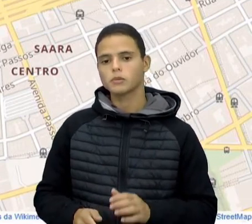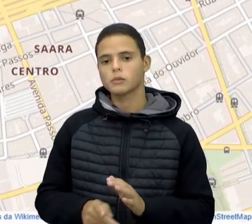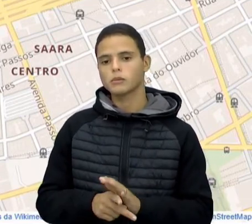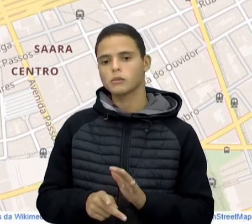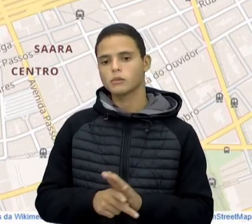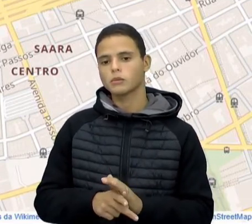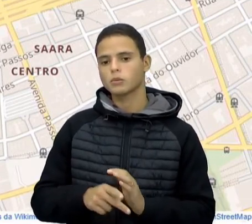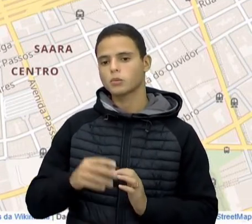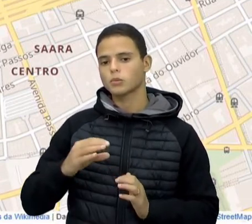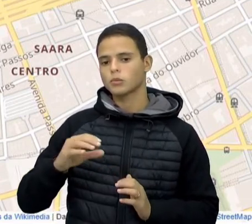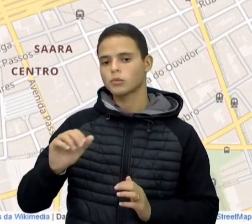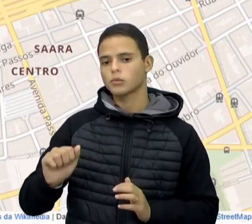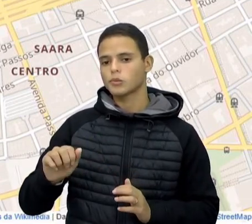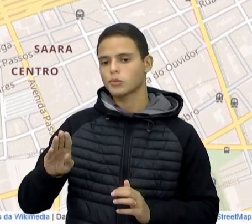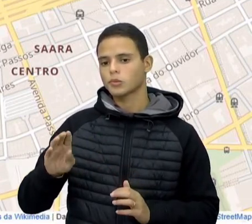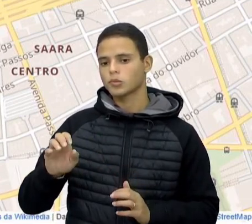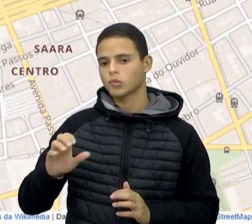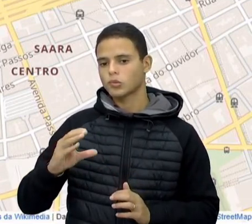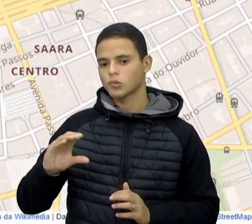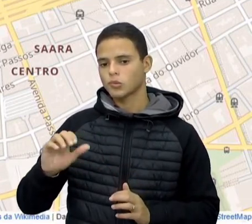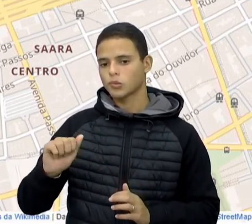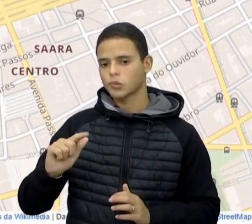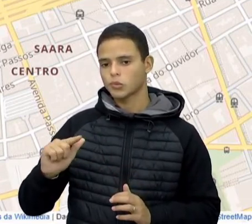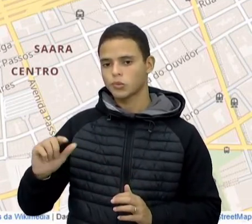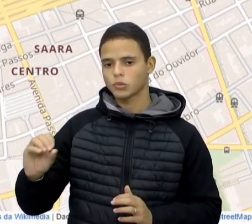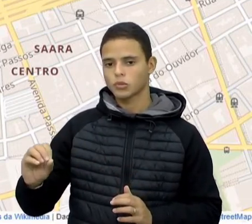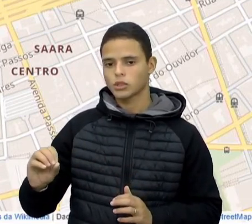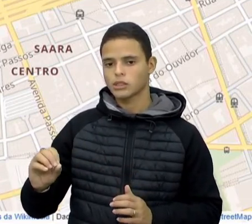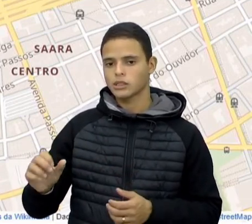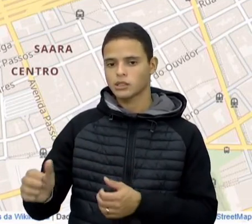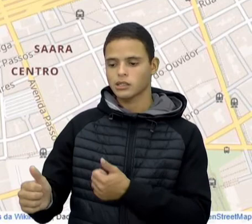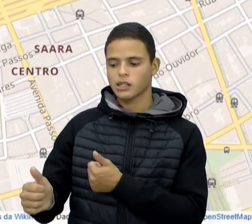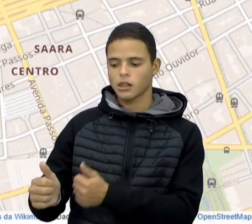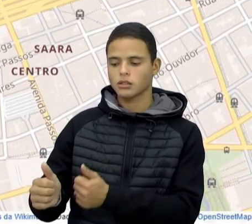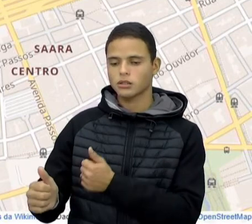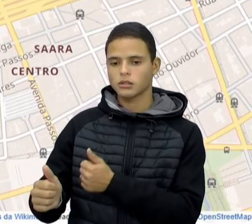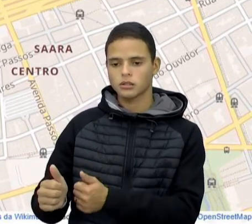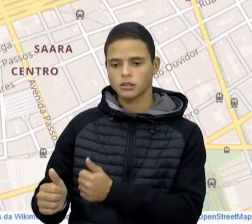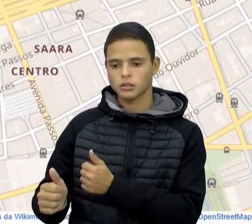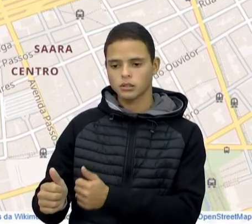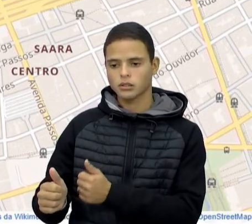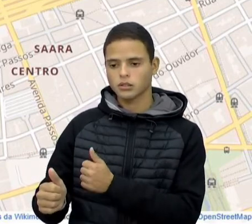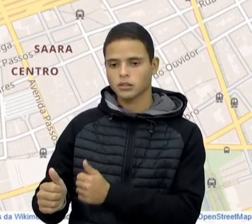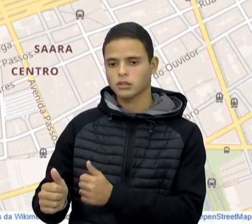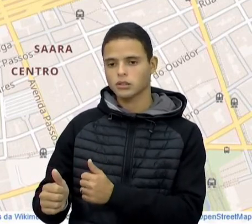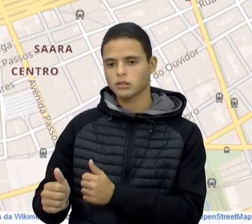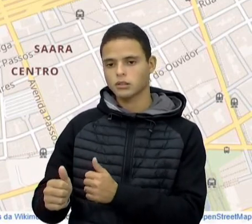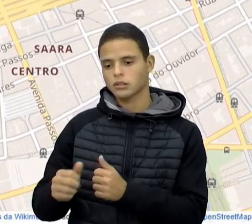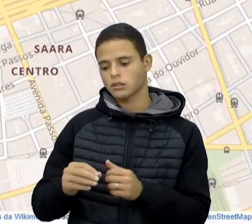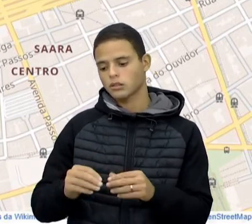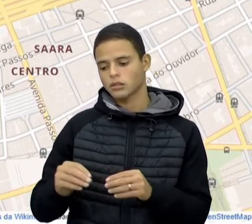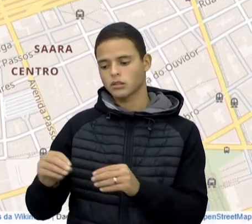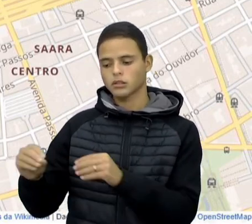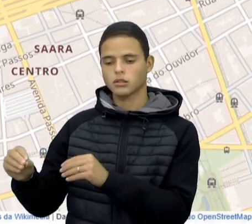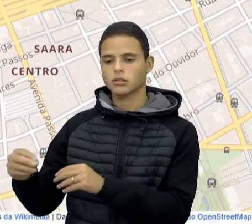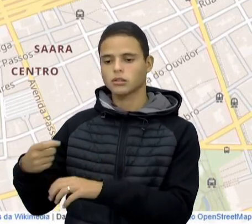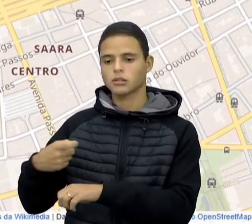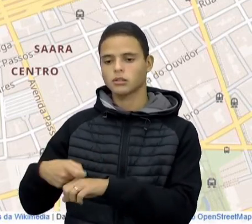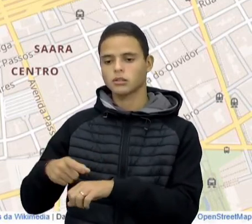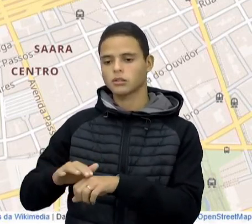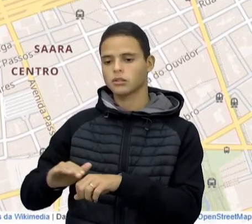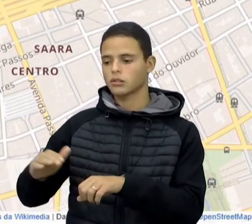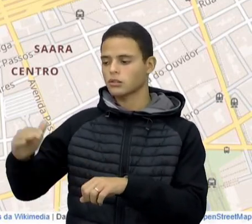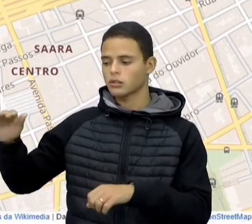de Porco, que fica do lado do Morro da Providência. Então, quando ele foi demolido, as pessoas migraram, né?